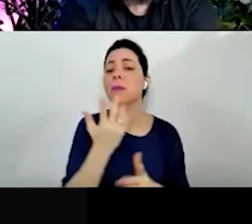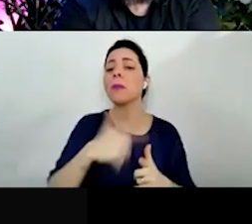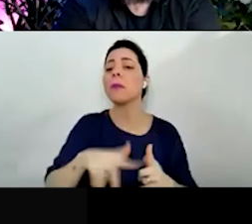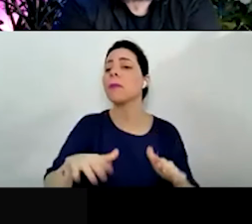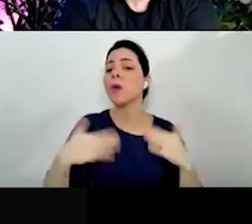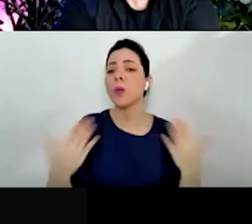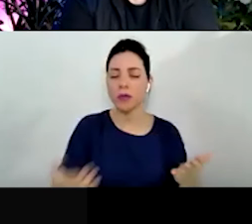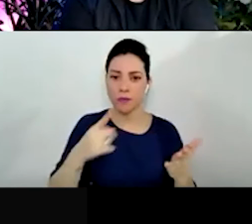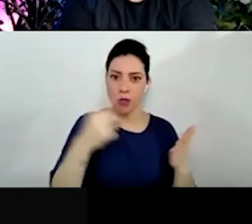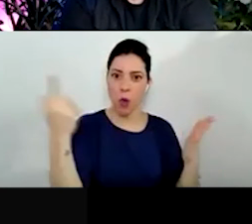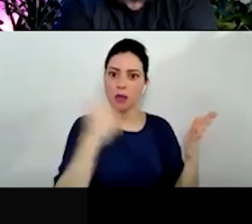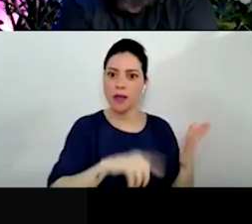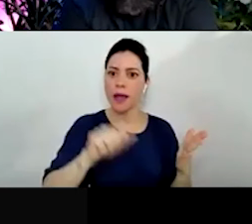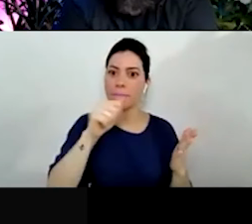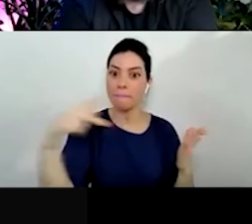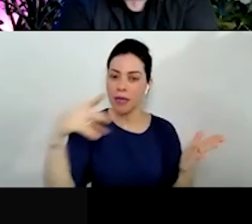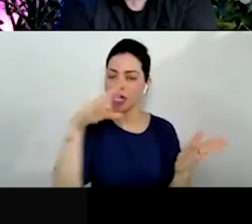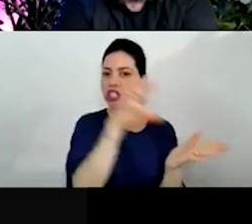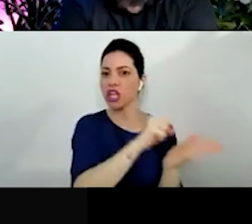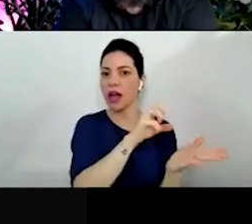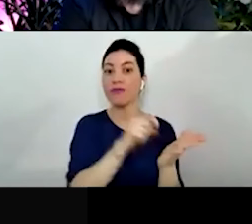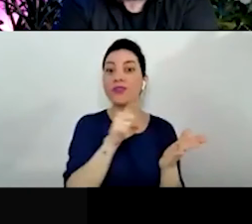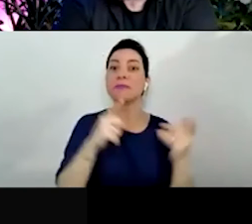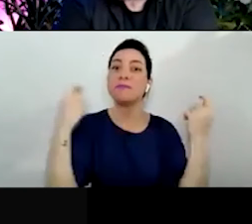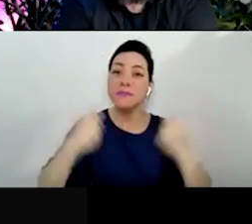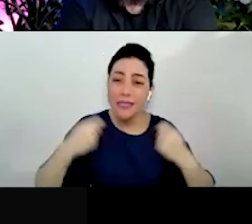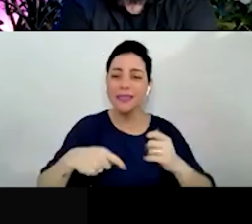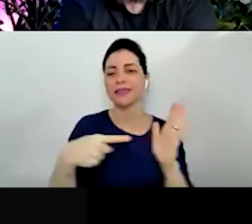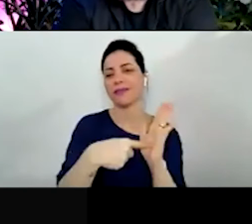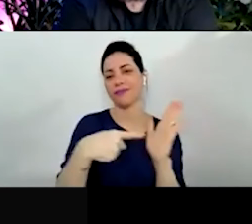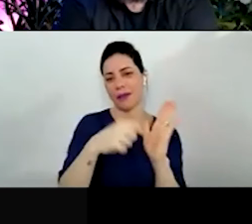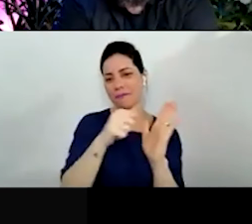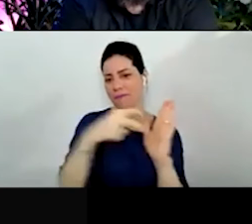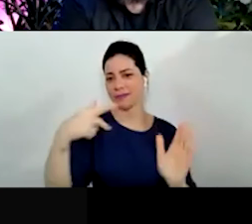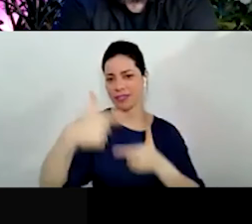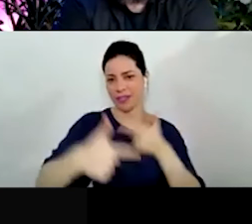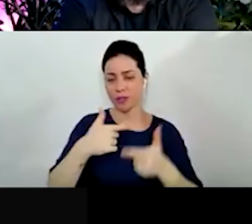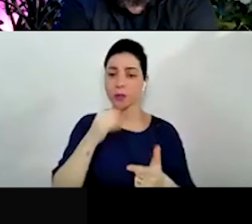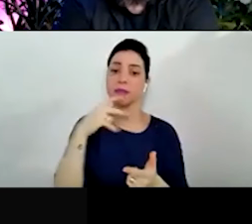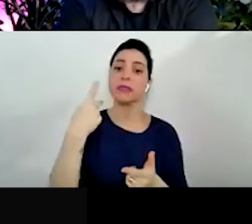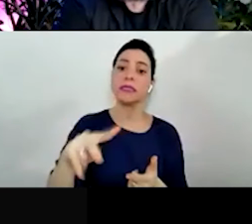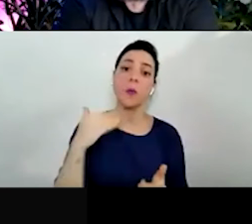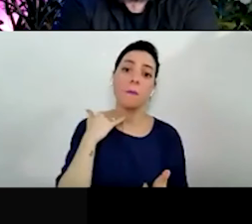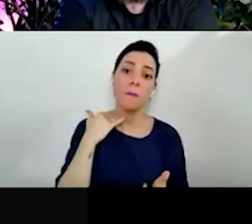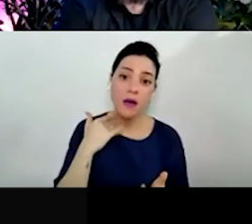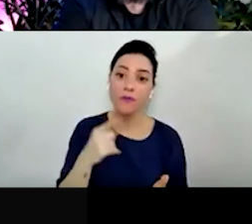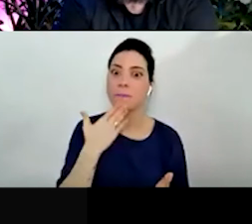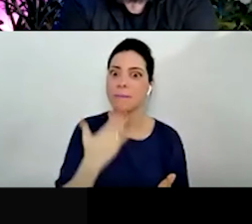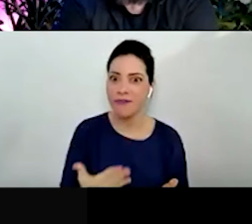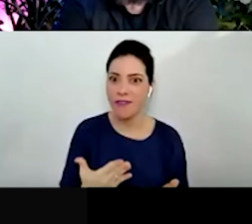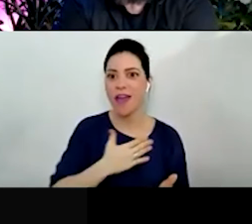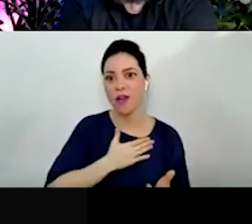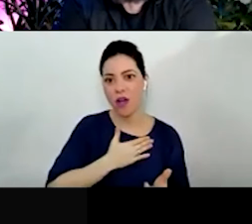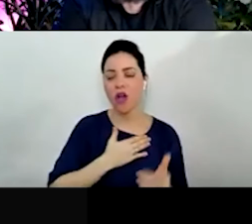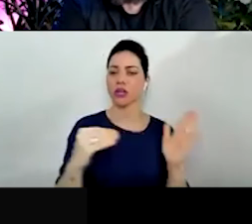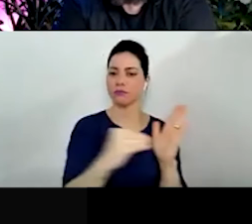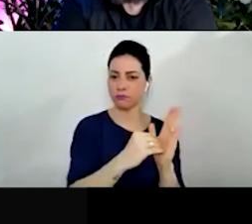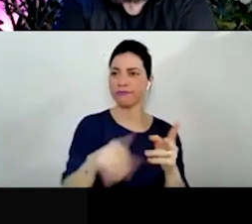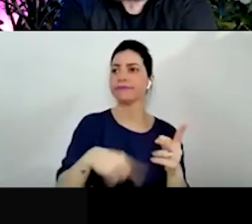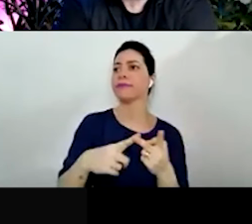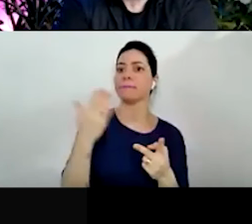começa a instalar a o que você precisa do serviço você vai instalar o aplicativo do seu banco preferido você vai instalar o aplicativo de